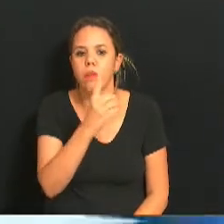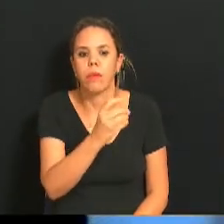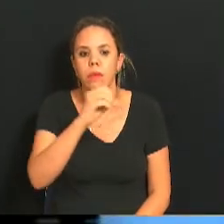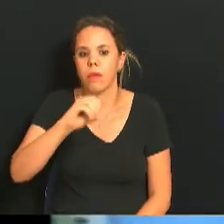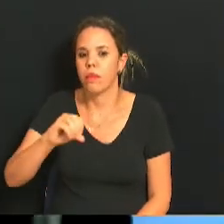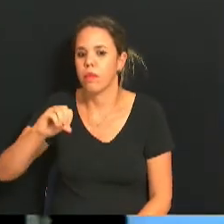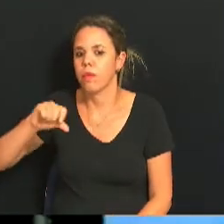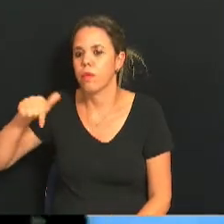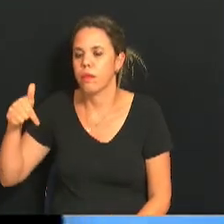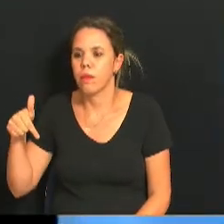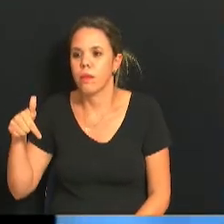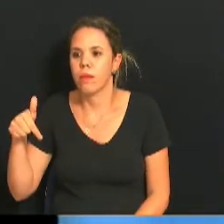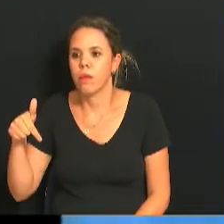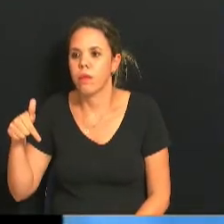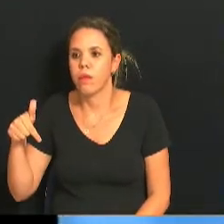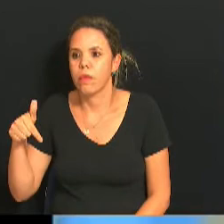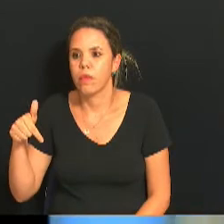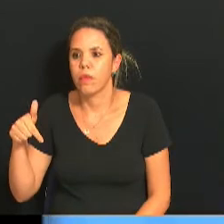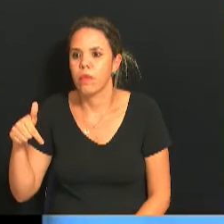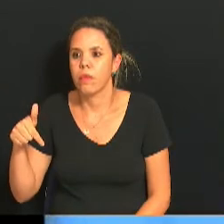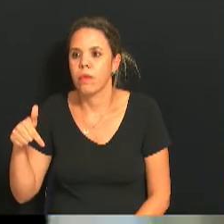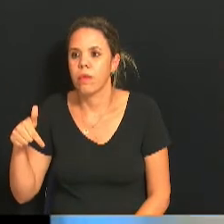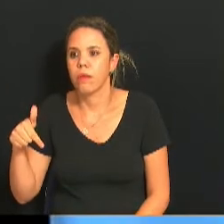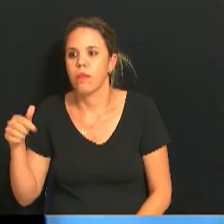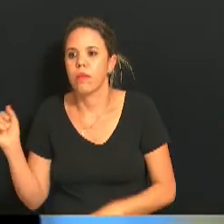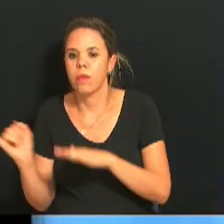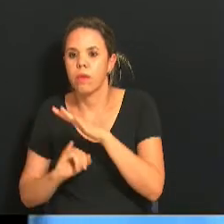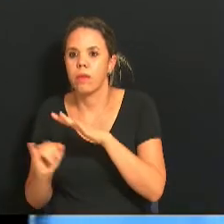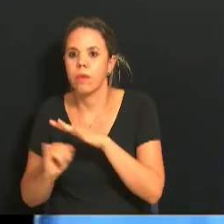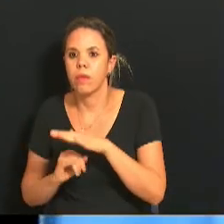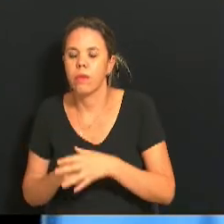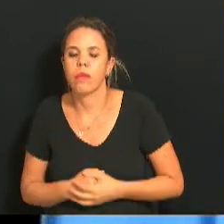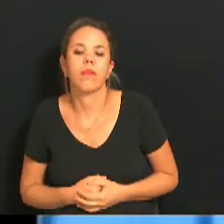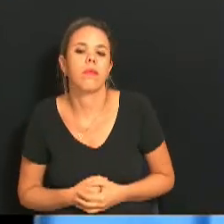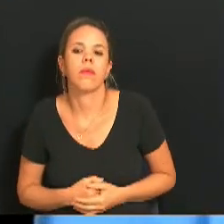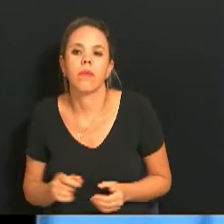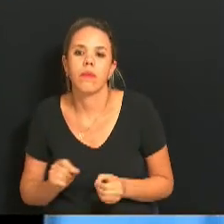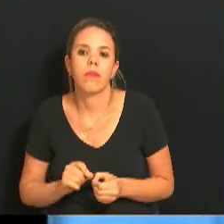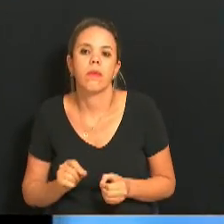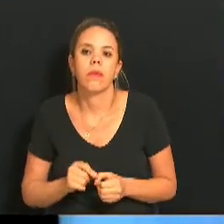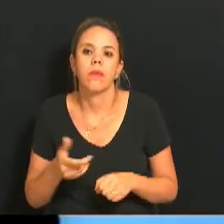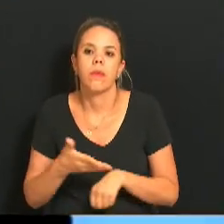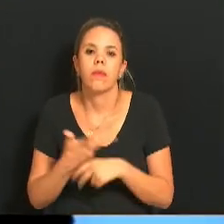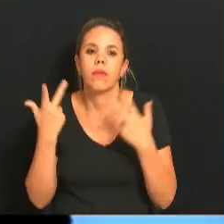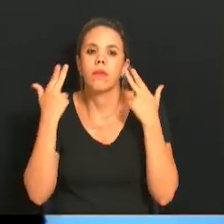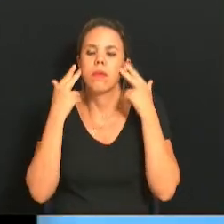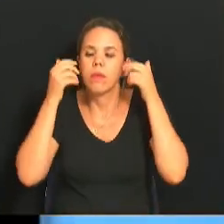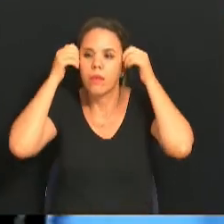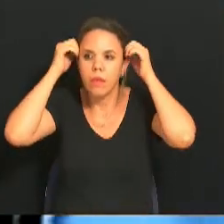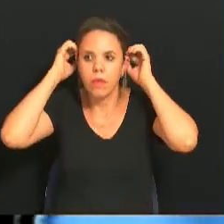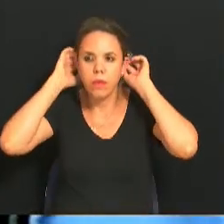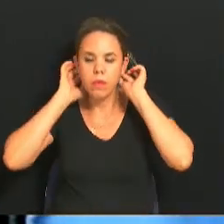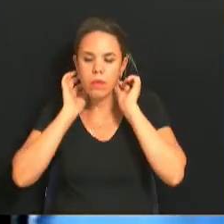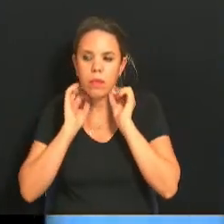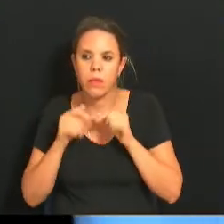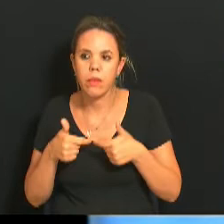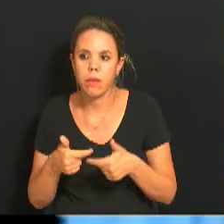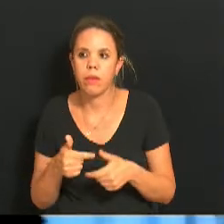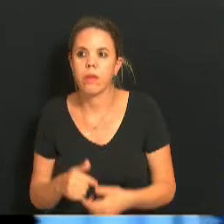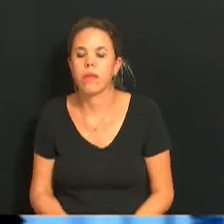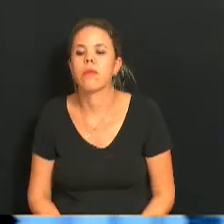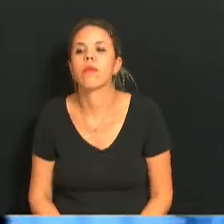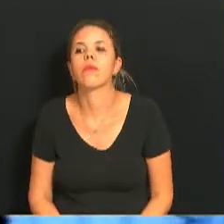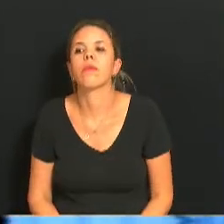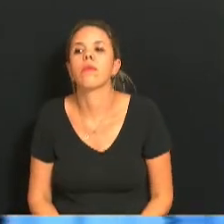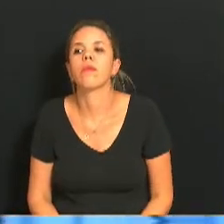1987 e eles boas entidades que fazem parte então do Pleno do condensado